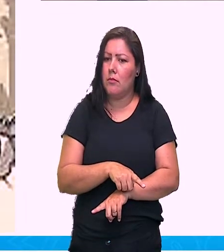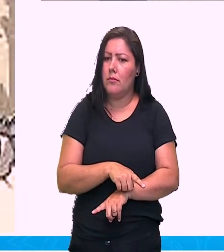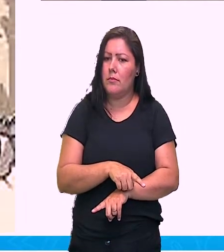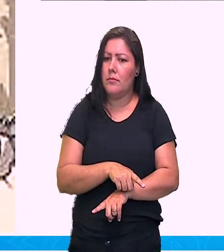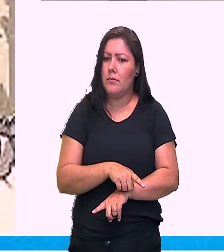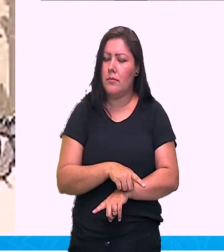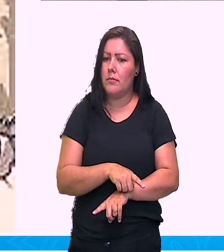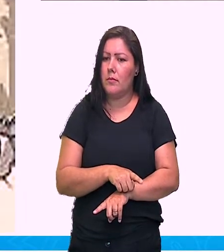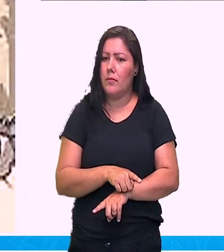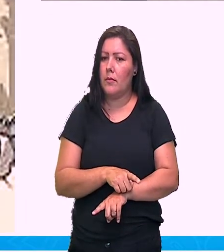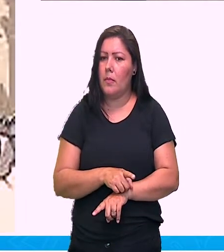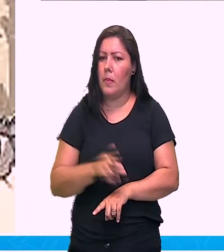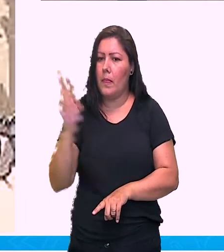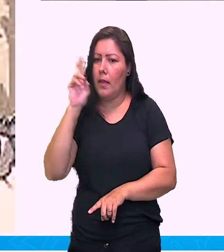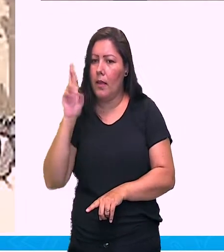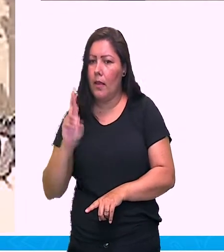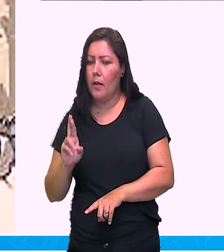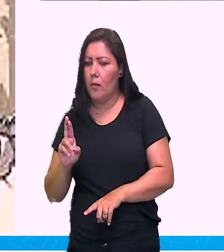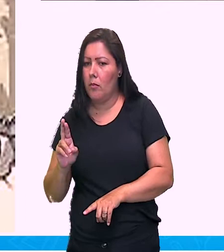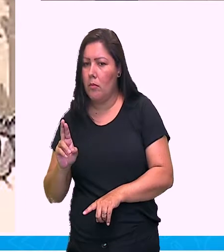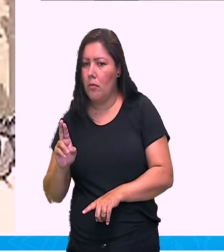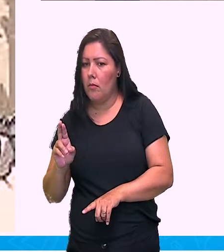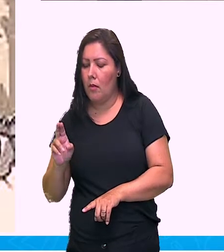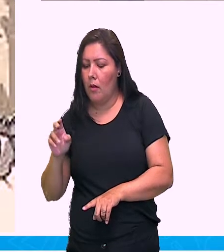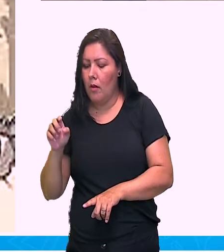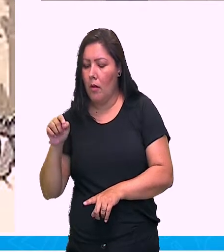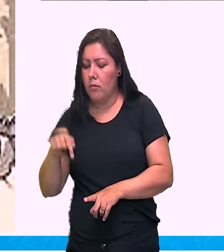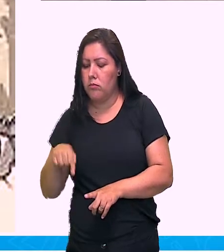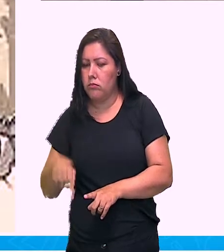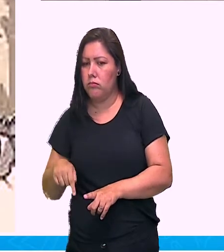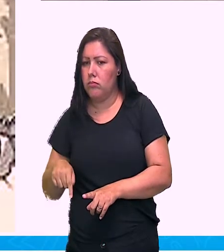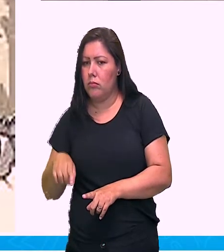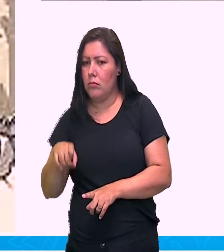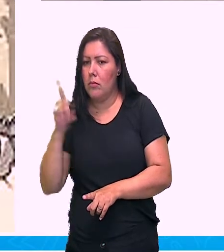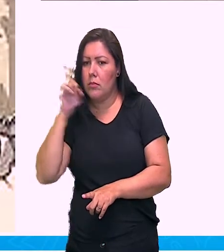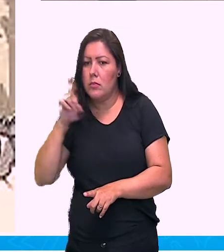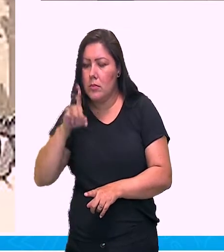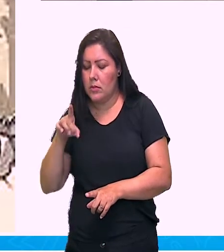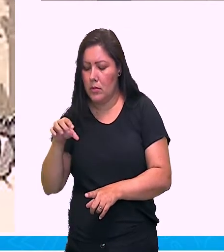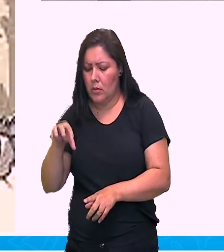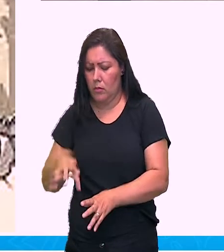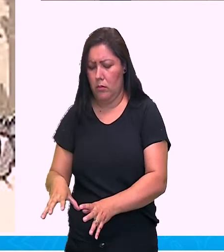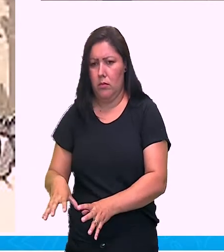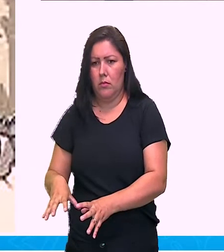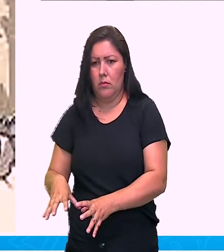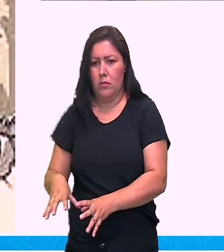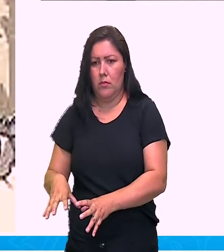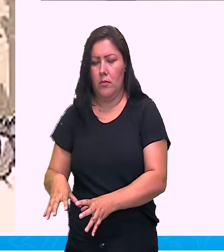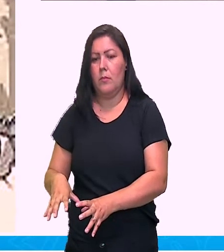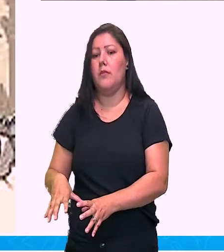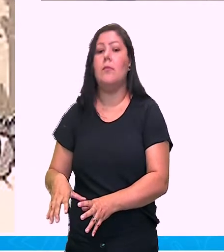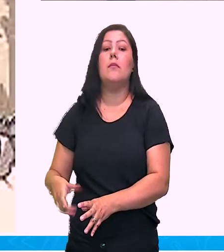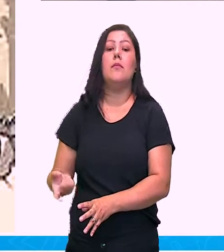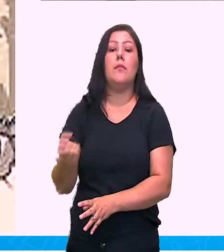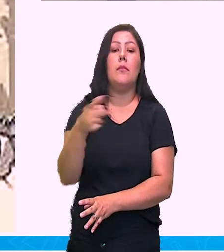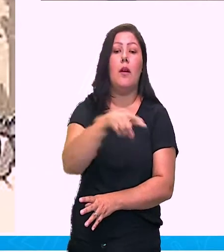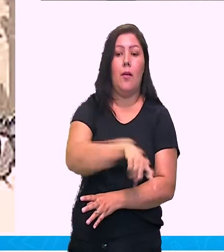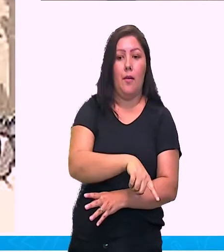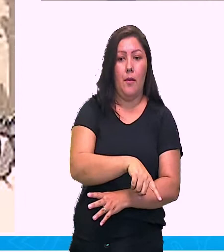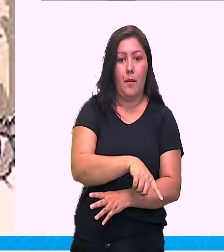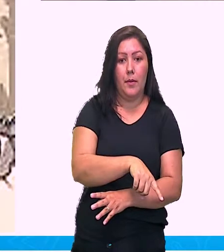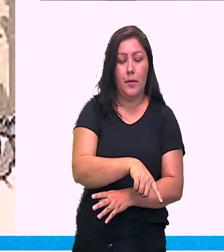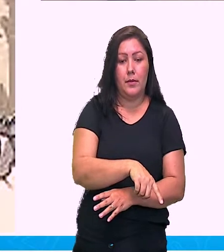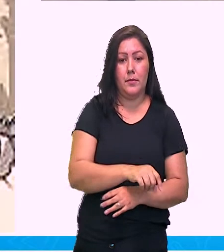está na União Soviética, nas mãos do russo. E